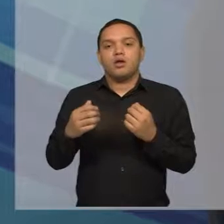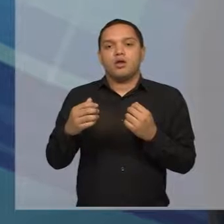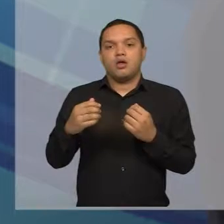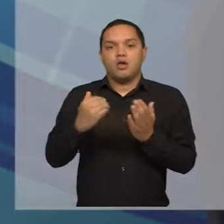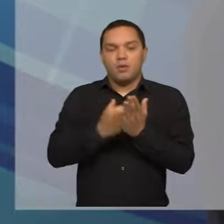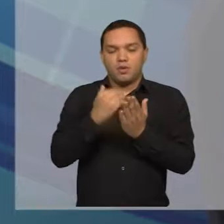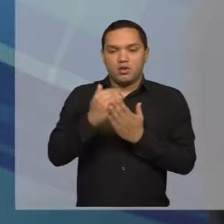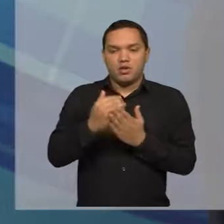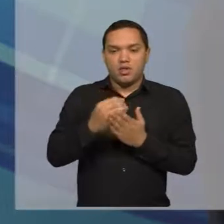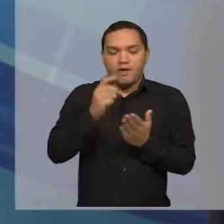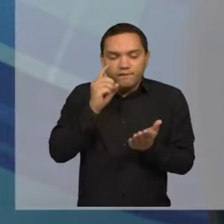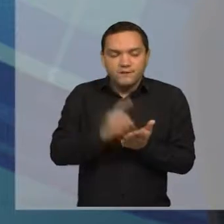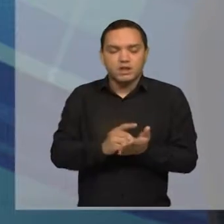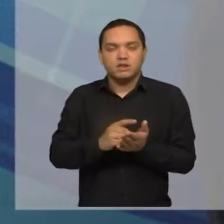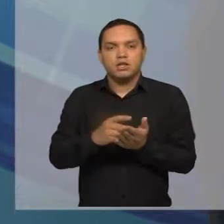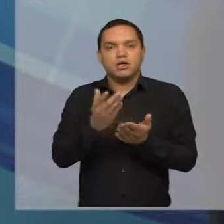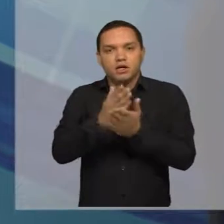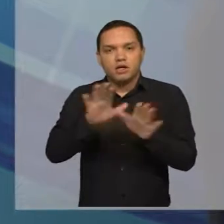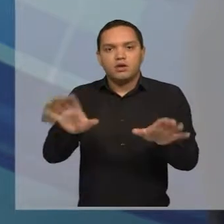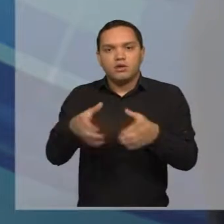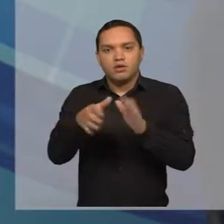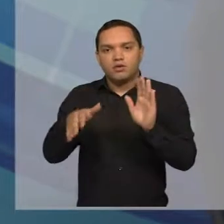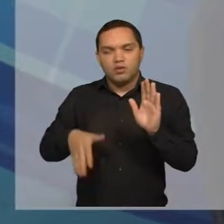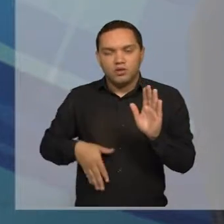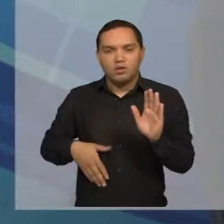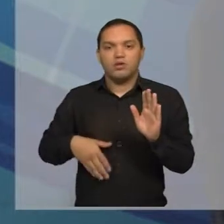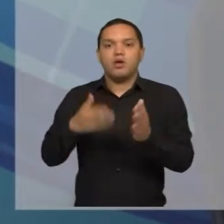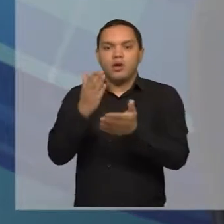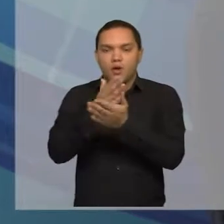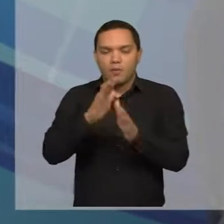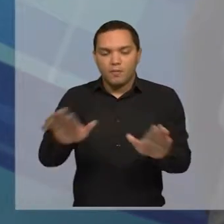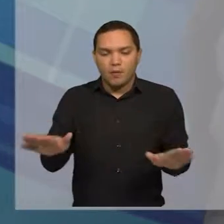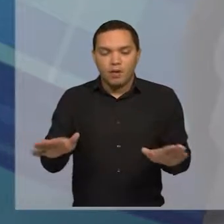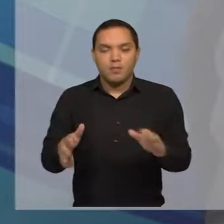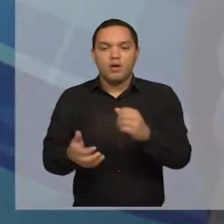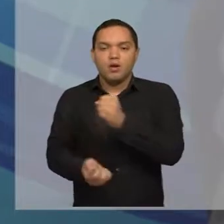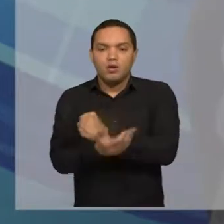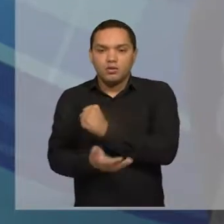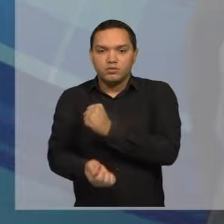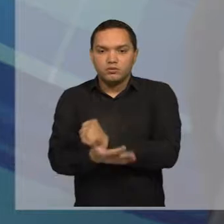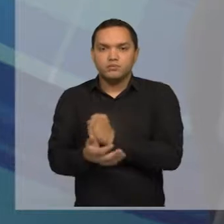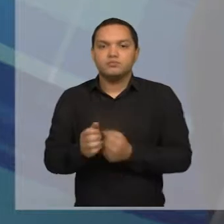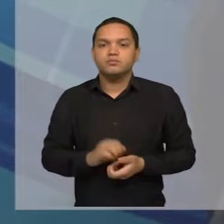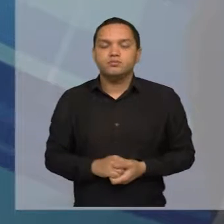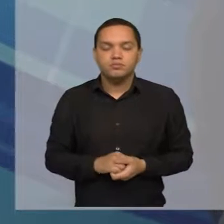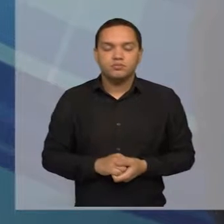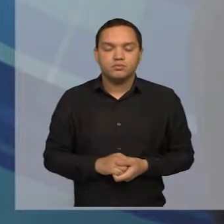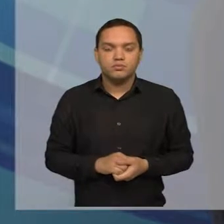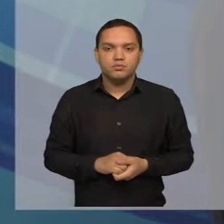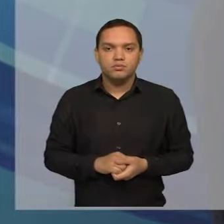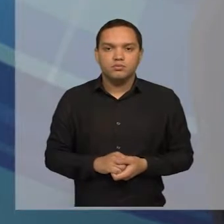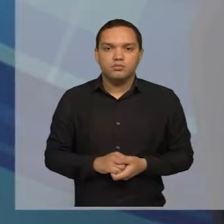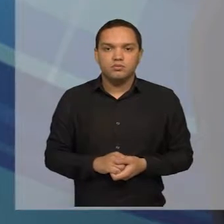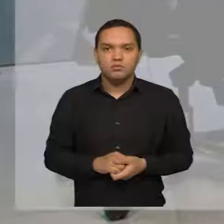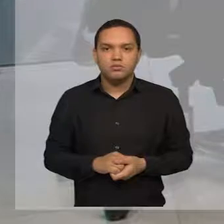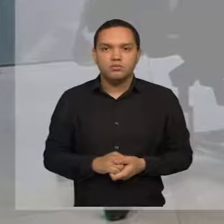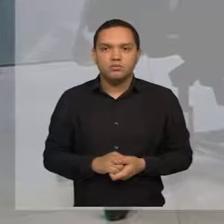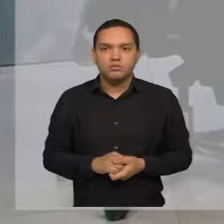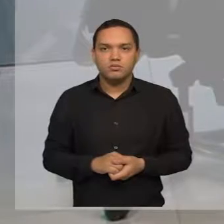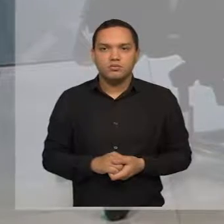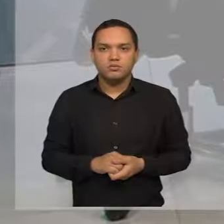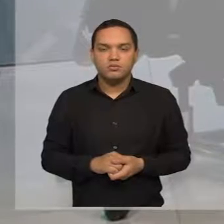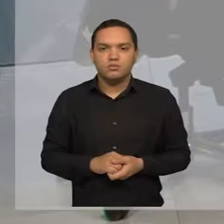crime organizado, ao crime violento e à corrupção. E aí, logo em seguida, a gente vai já trazer... Isso é da larva do maior